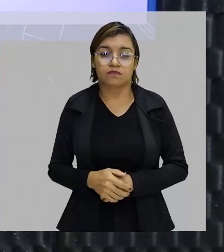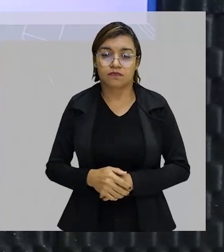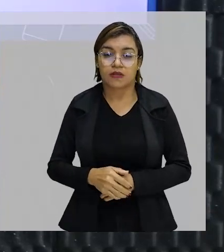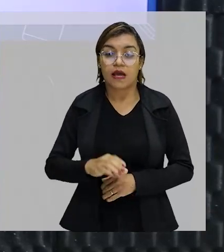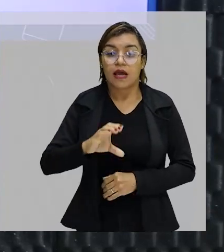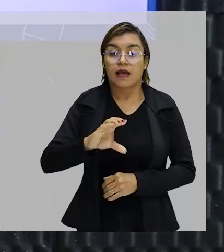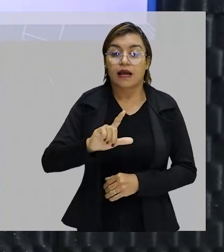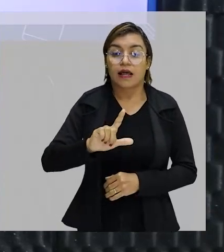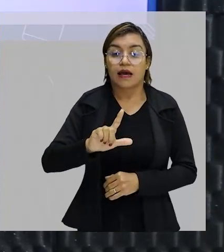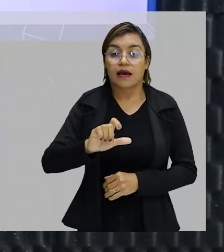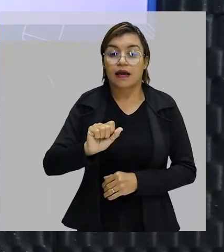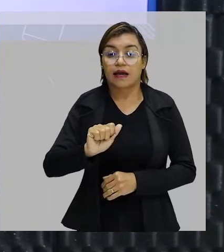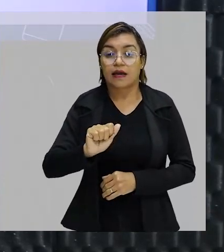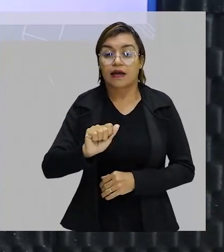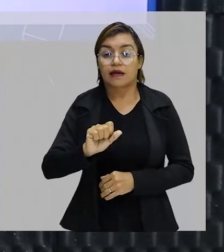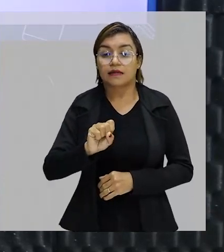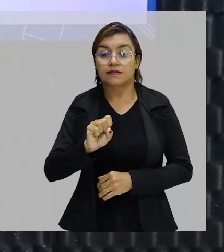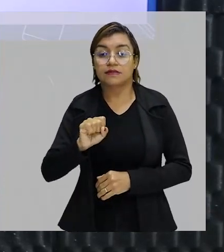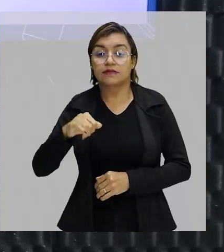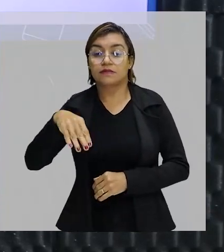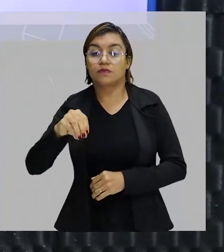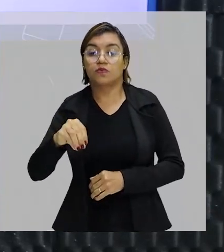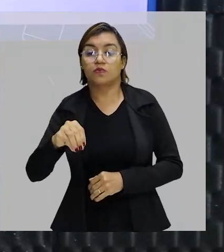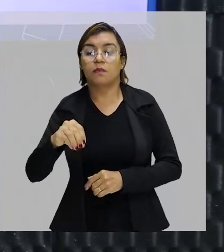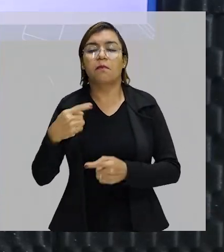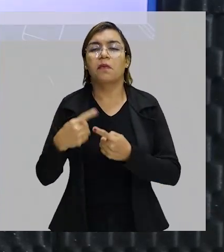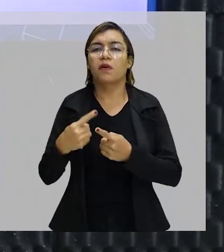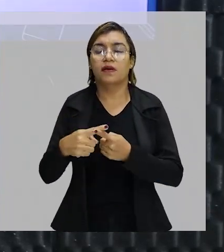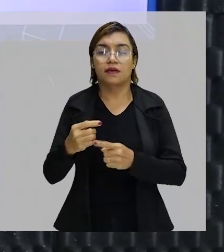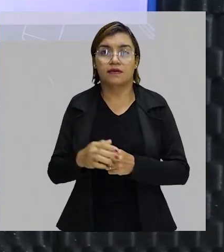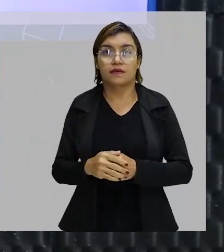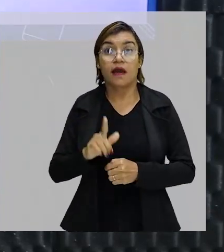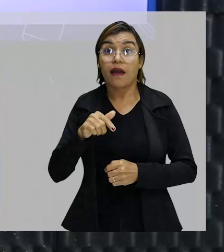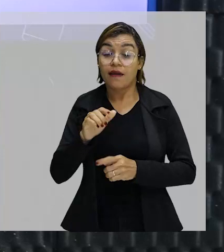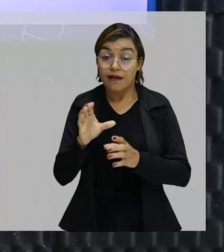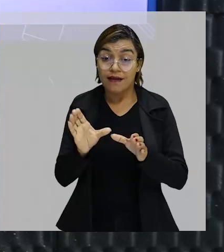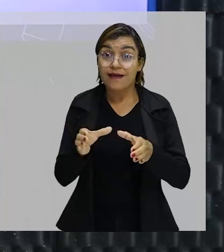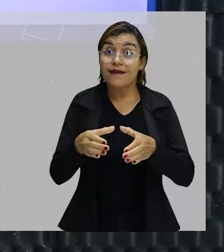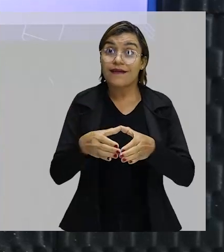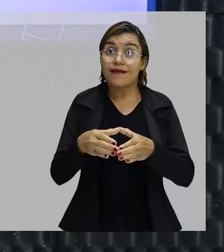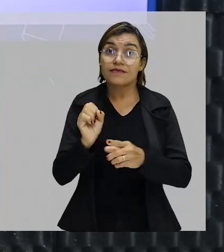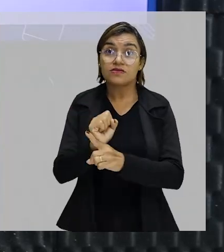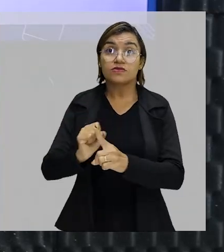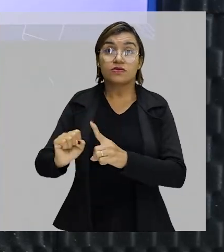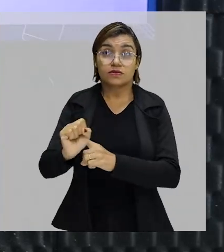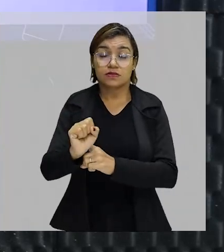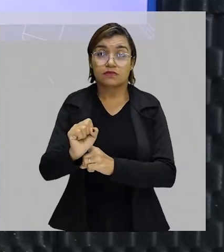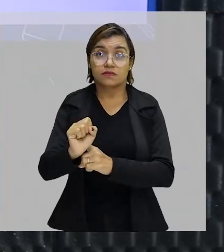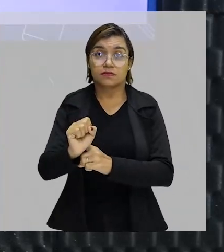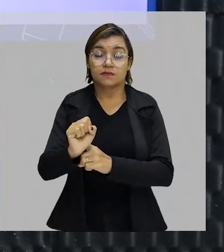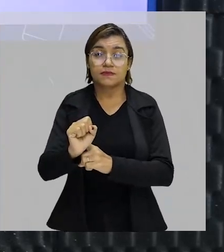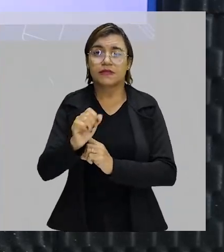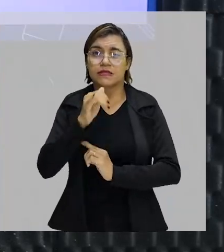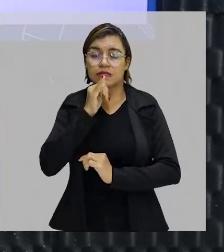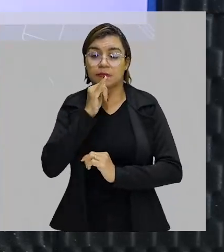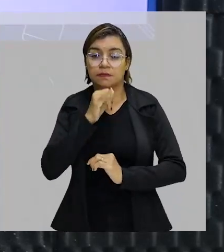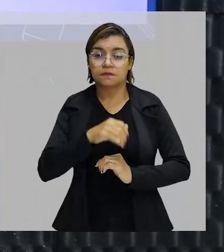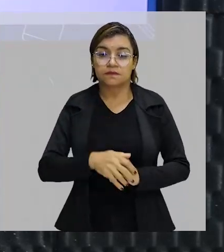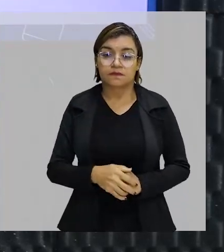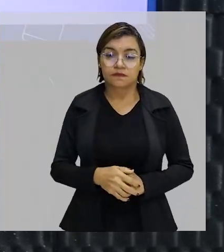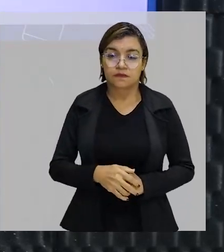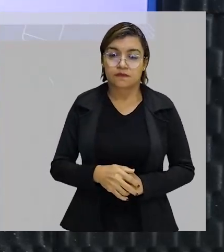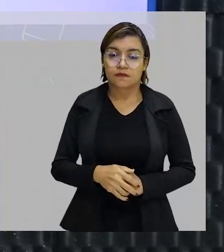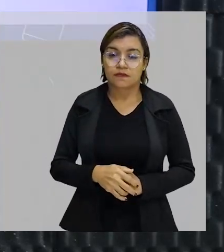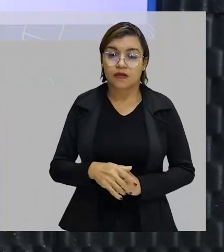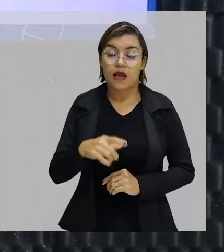é chamado de classismo? Porque vem de onde, gente? De classe social. Geralmente, são